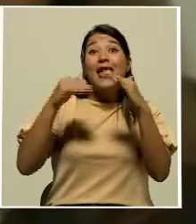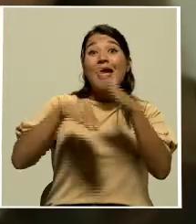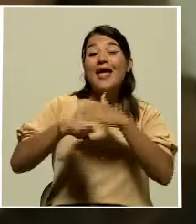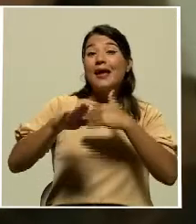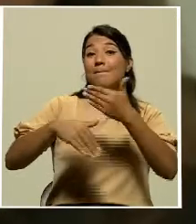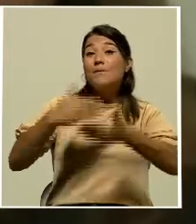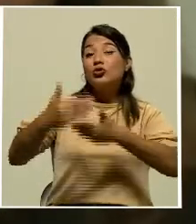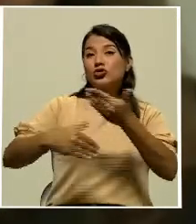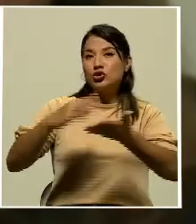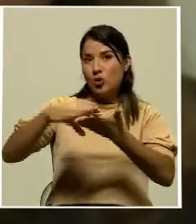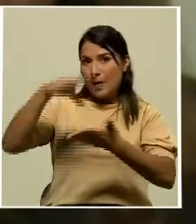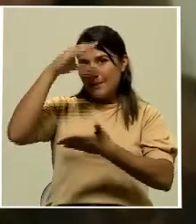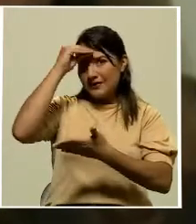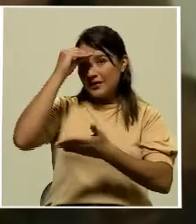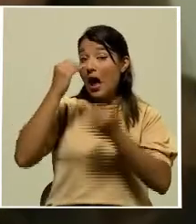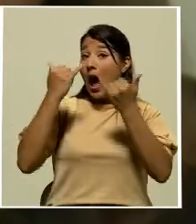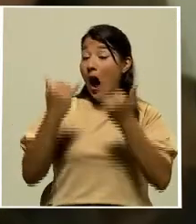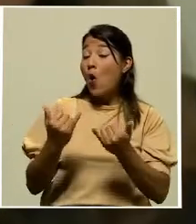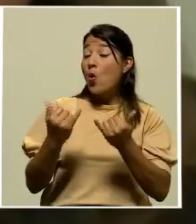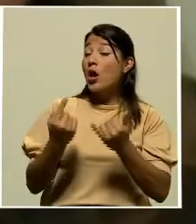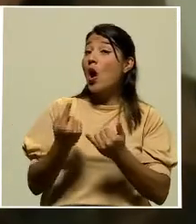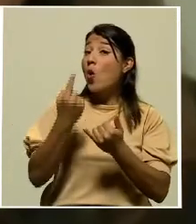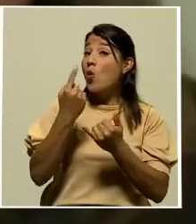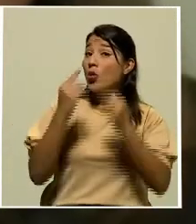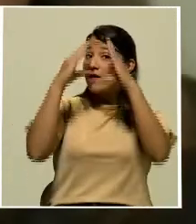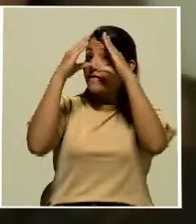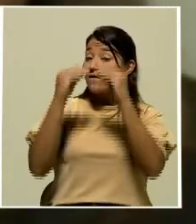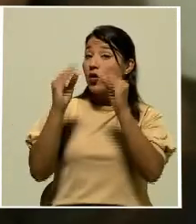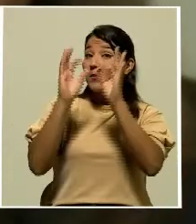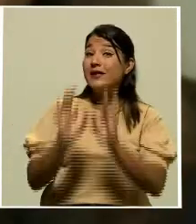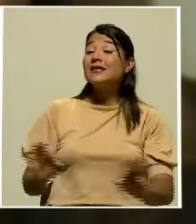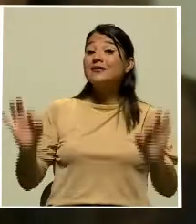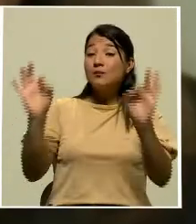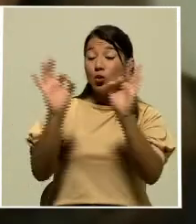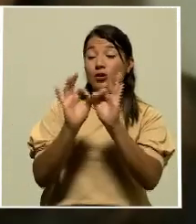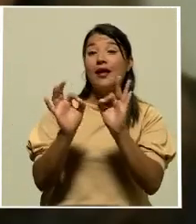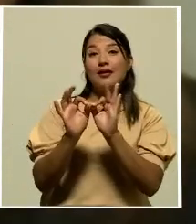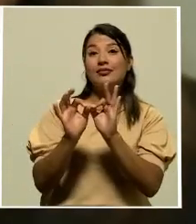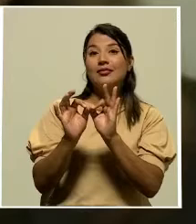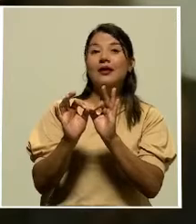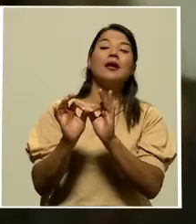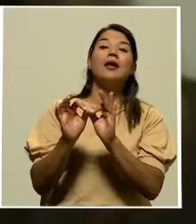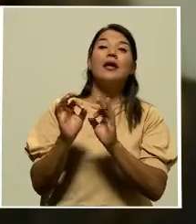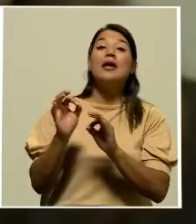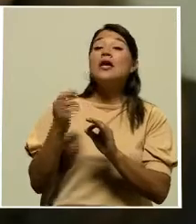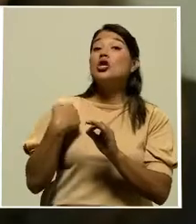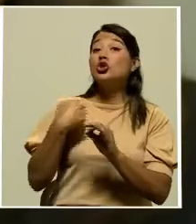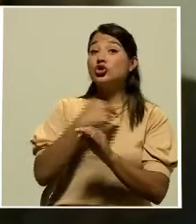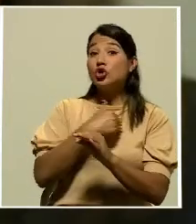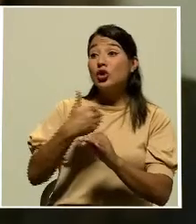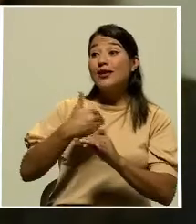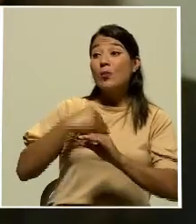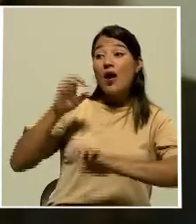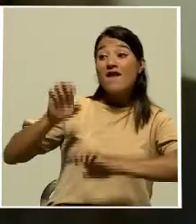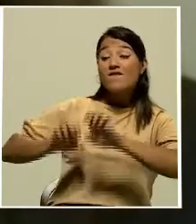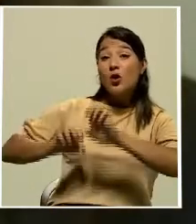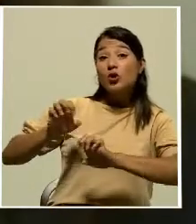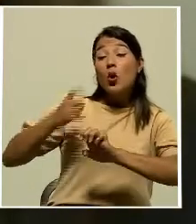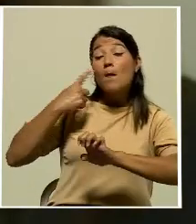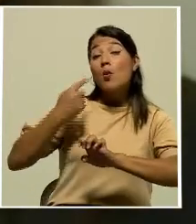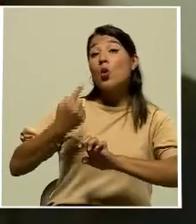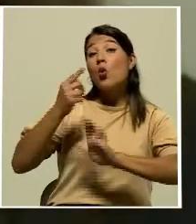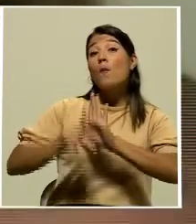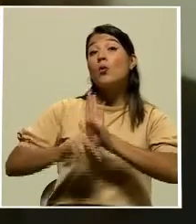Ernesto, um dado importante, que há uma avaliação, que é um programa internacional de avaliação